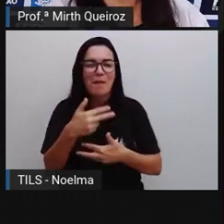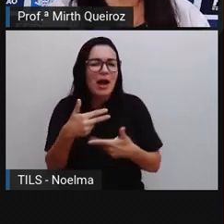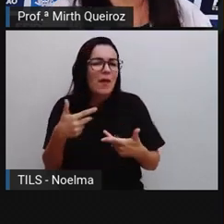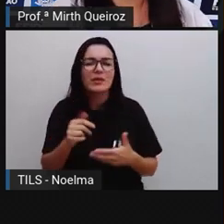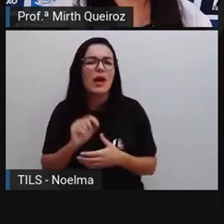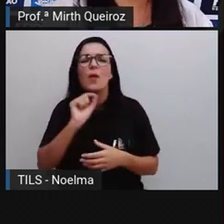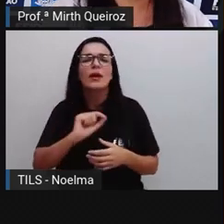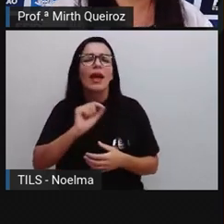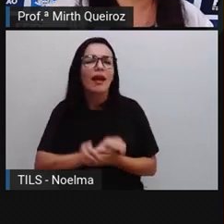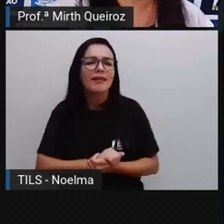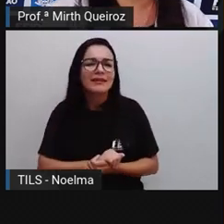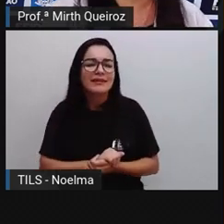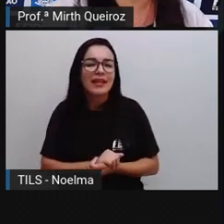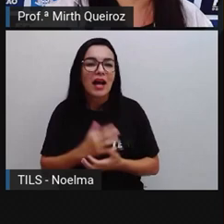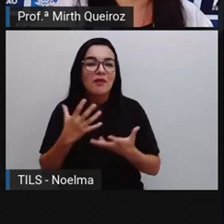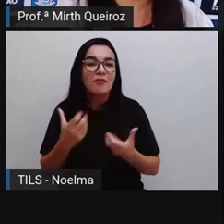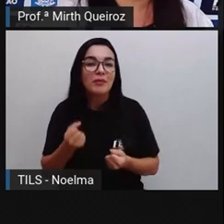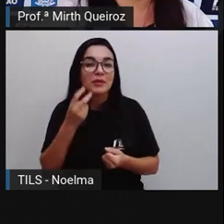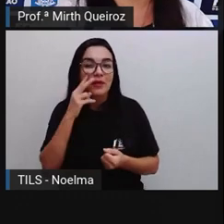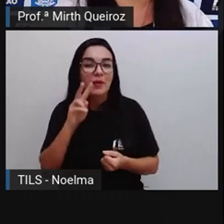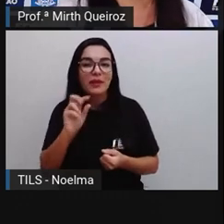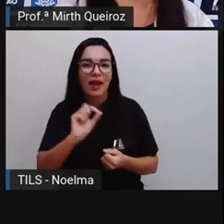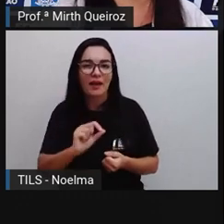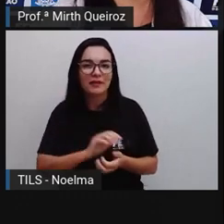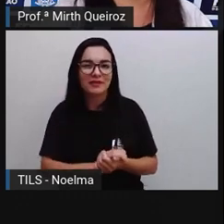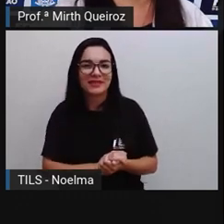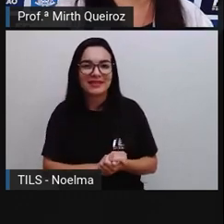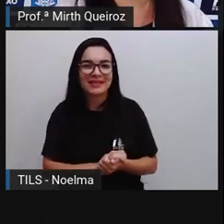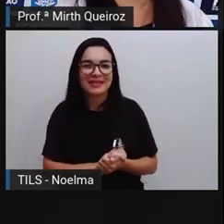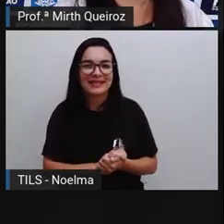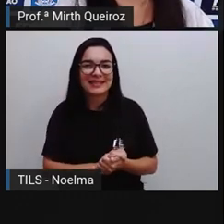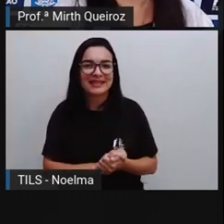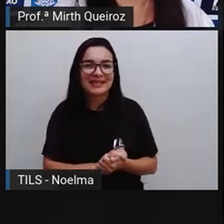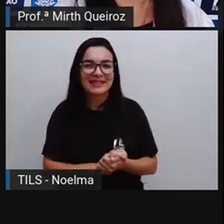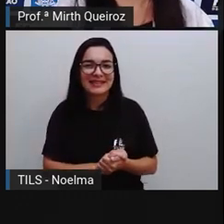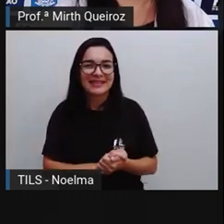pro? Vamos ver aí o que é.